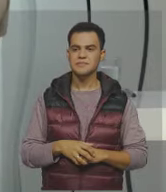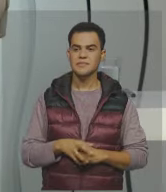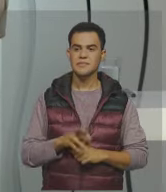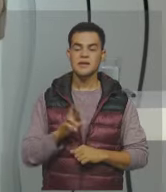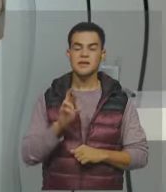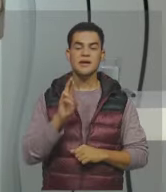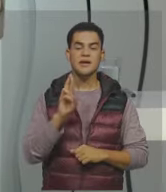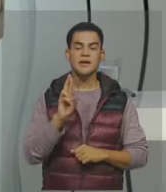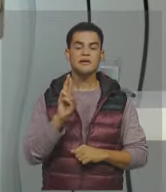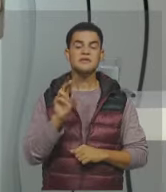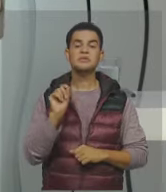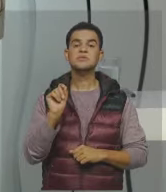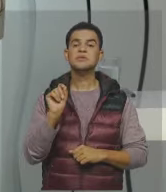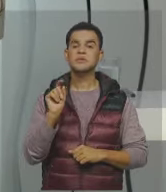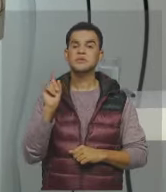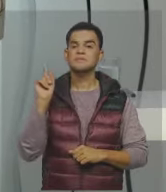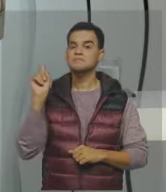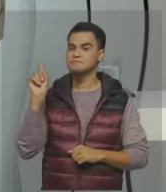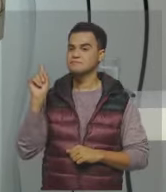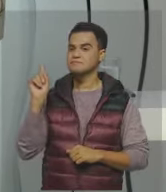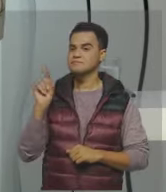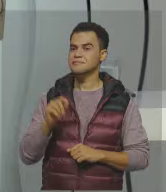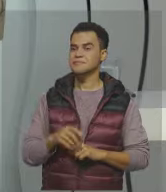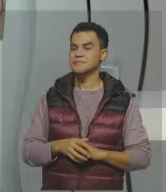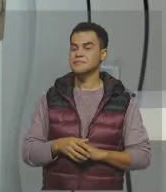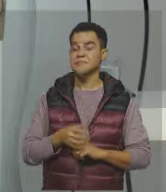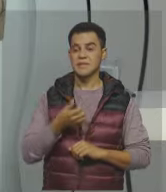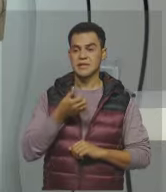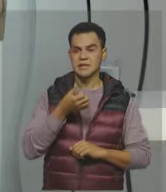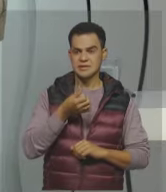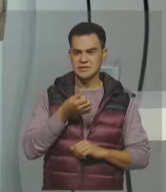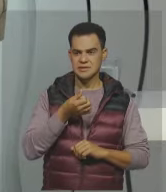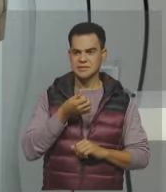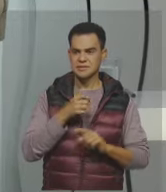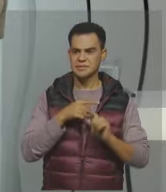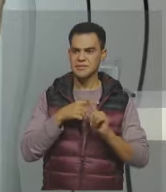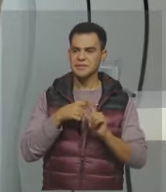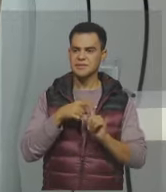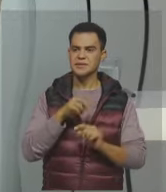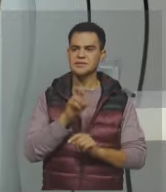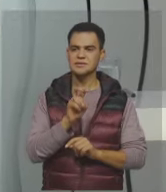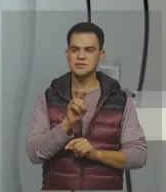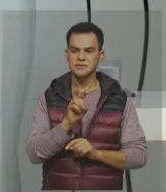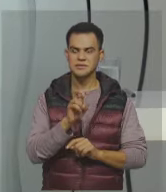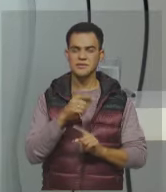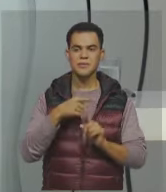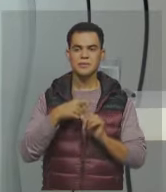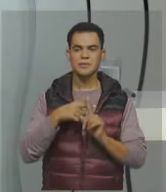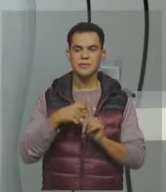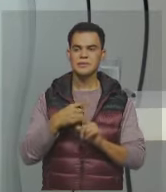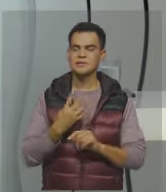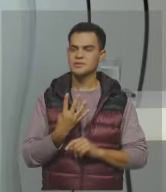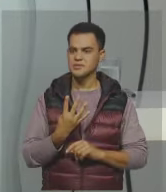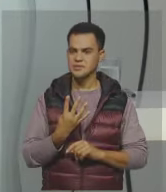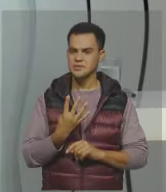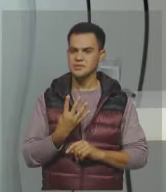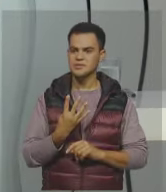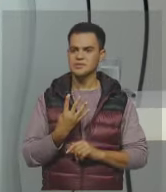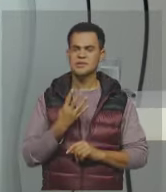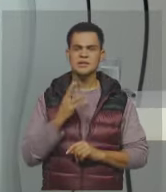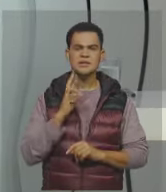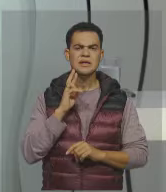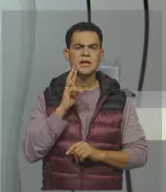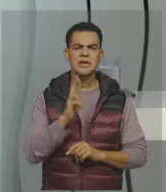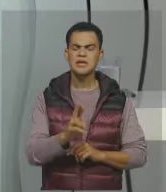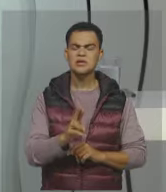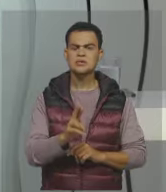vai ser 6 mais 5 mais 4, que vai dar um resultado